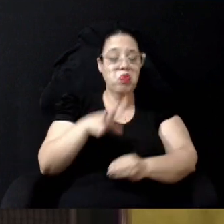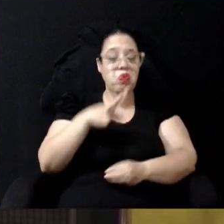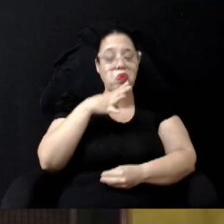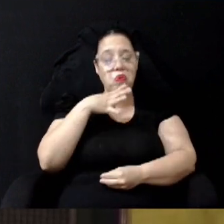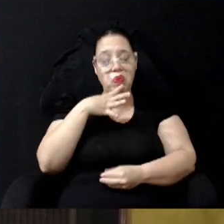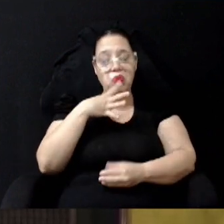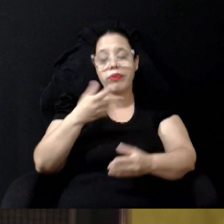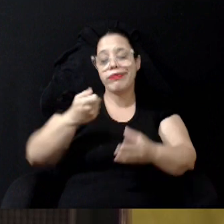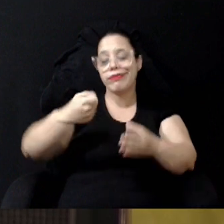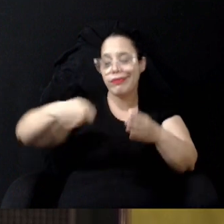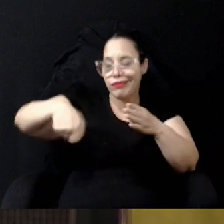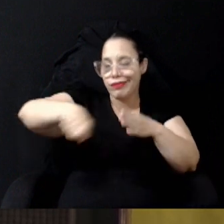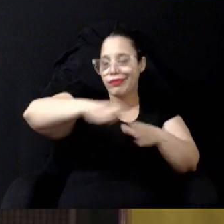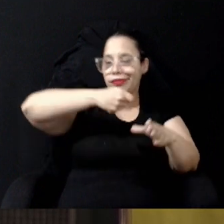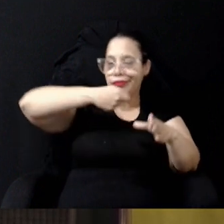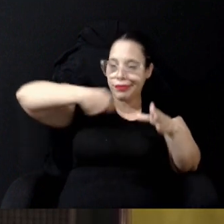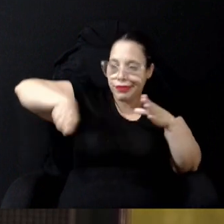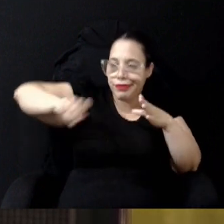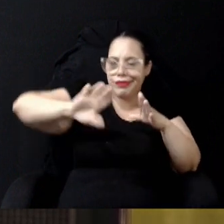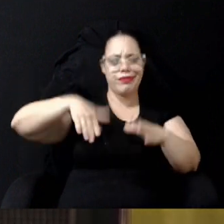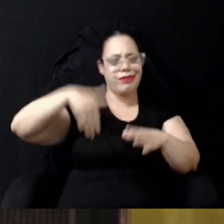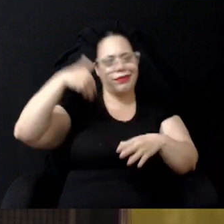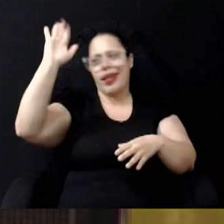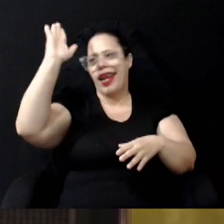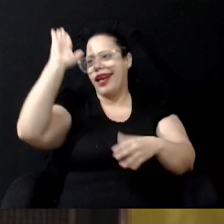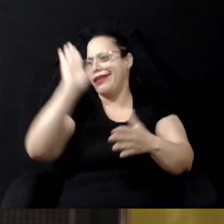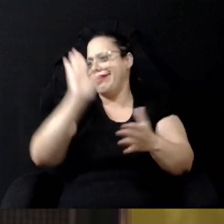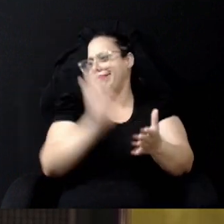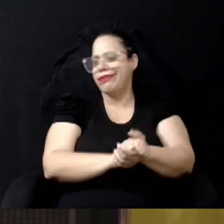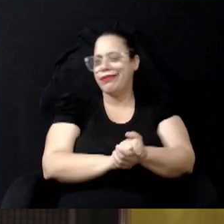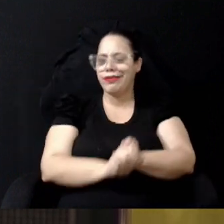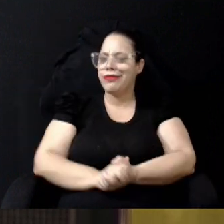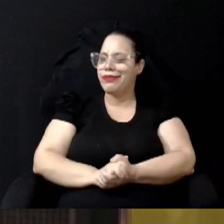culinário e tantas outras